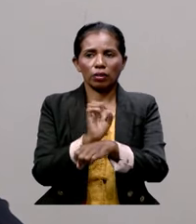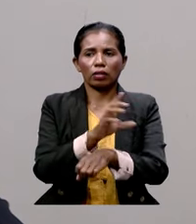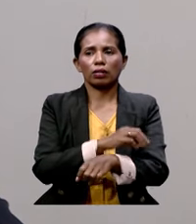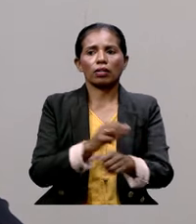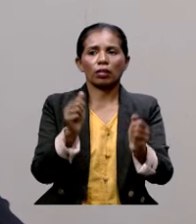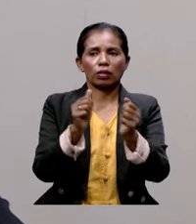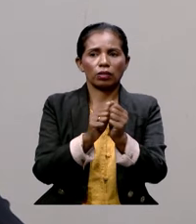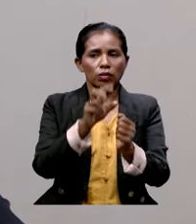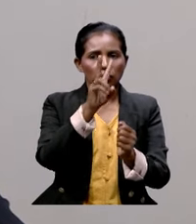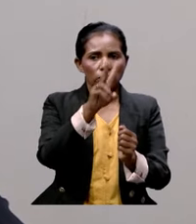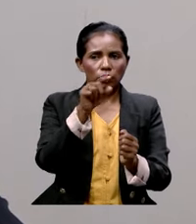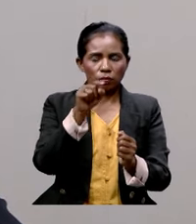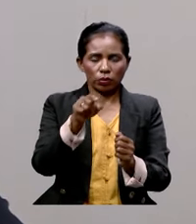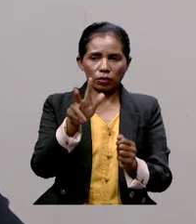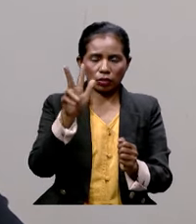de